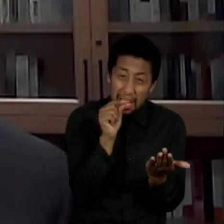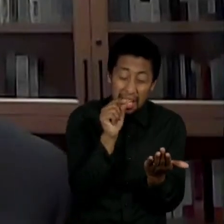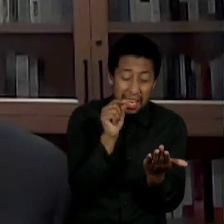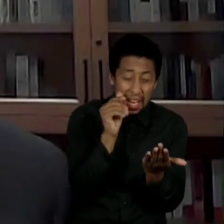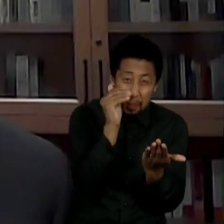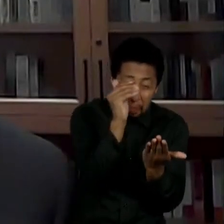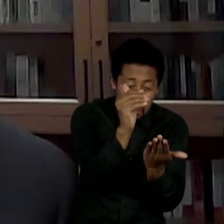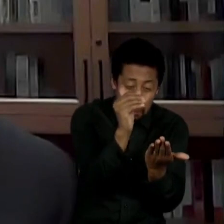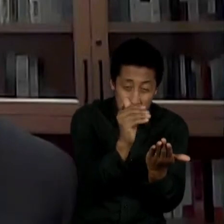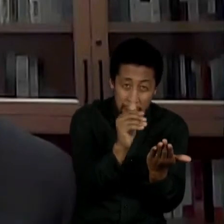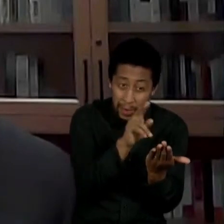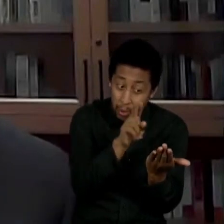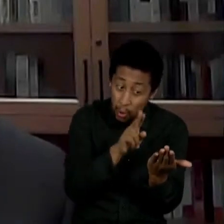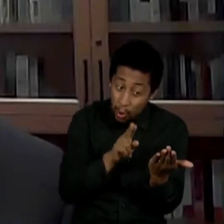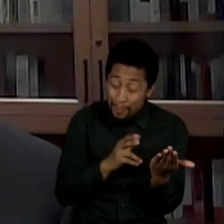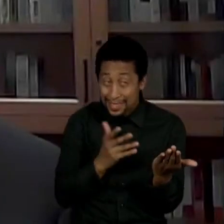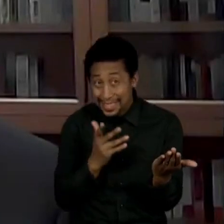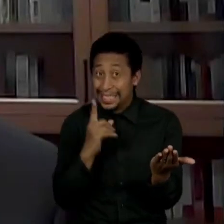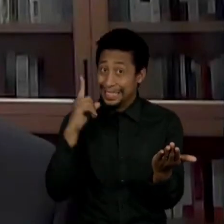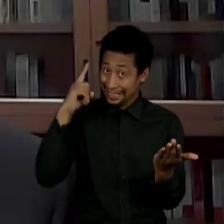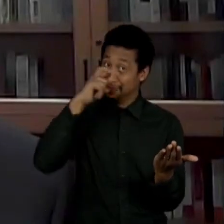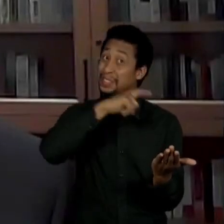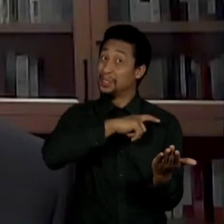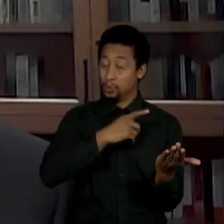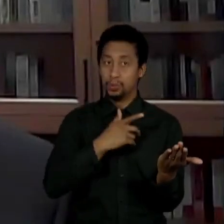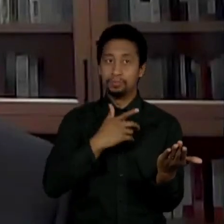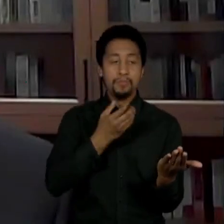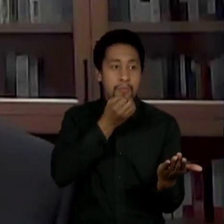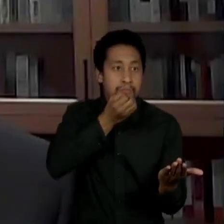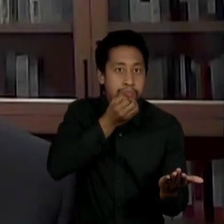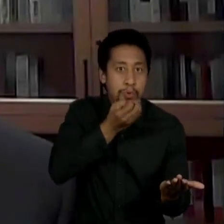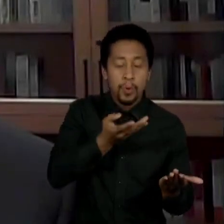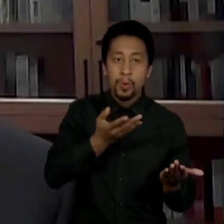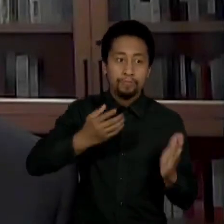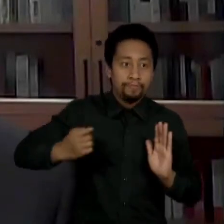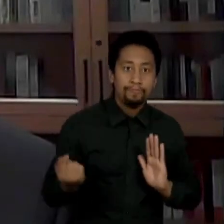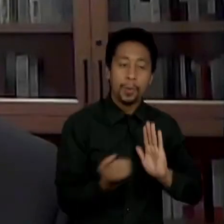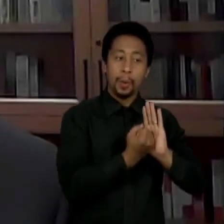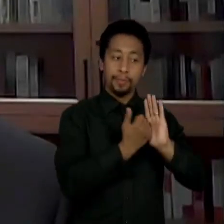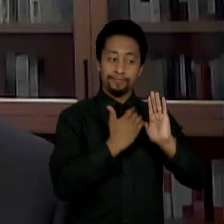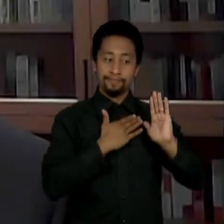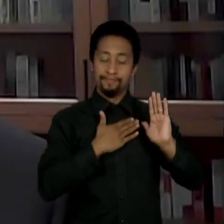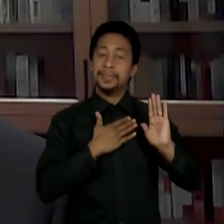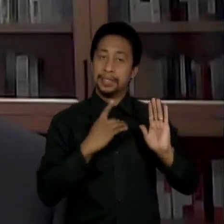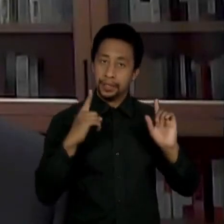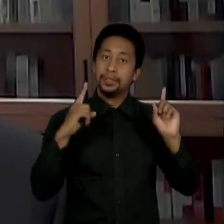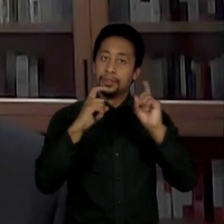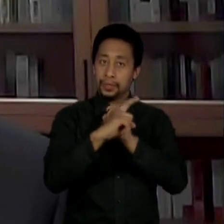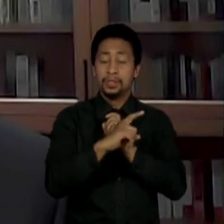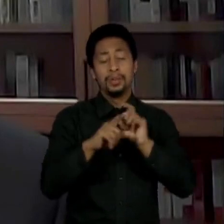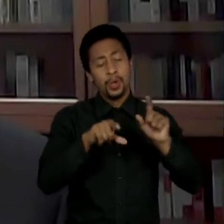particularmente significam algo para mim. Eu tenho meus favoritos.